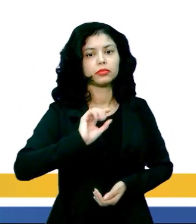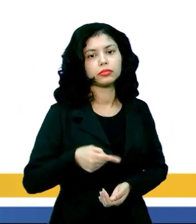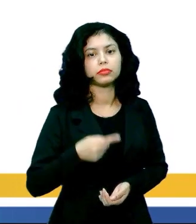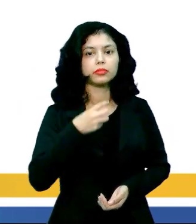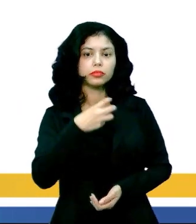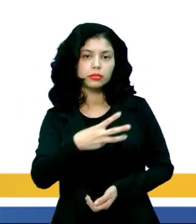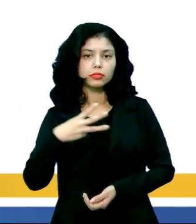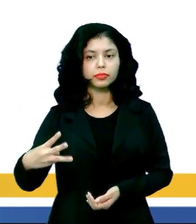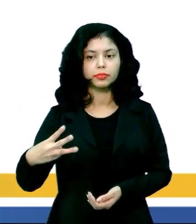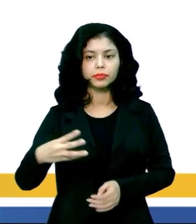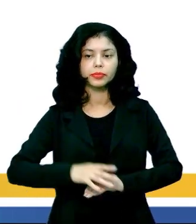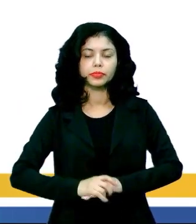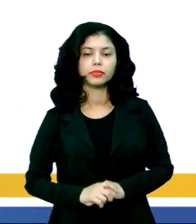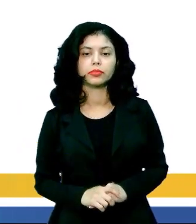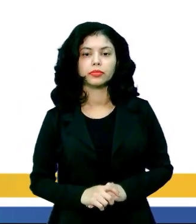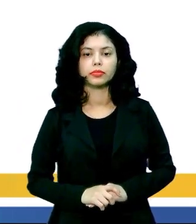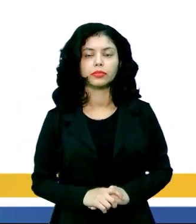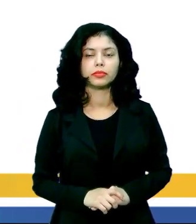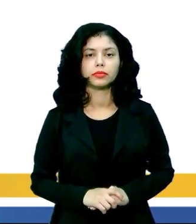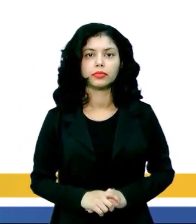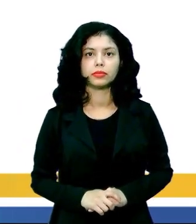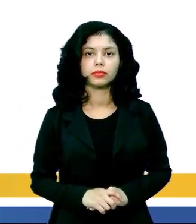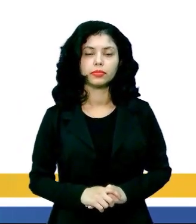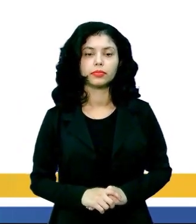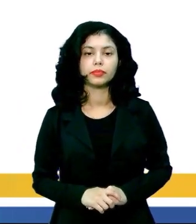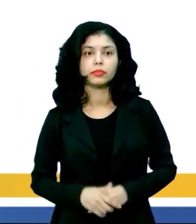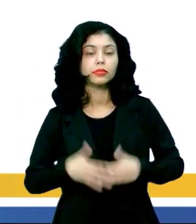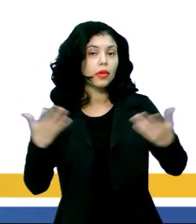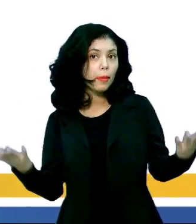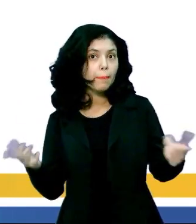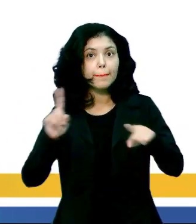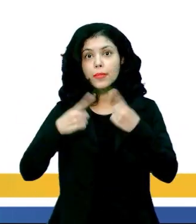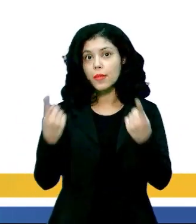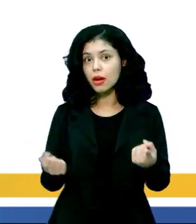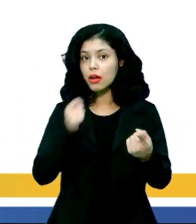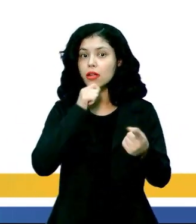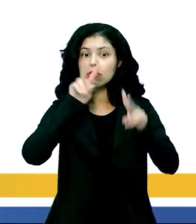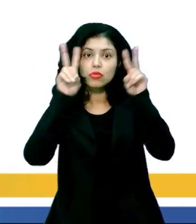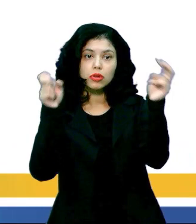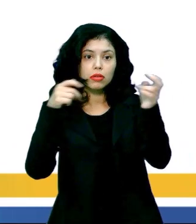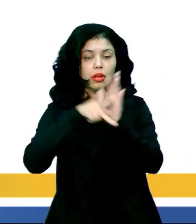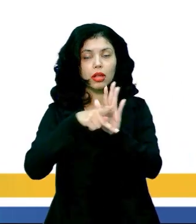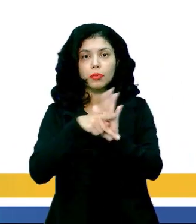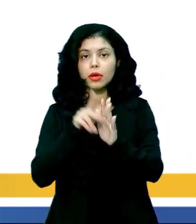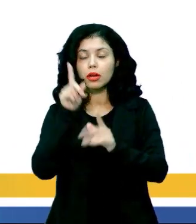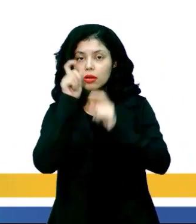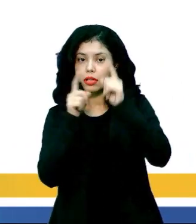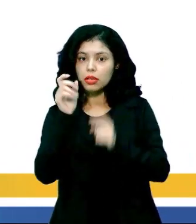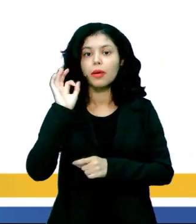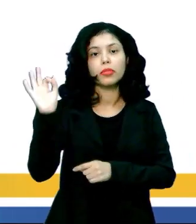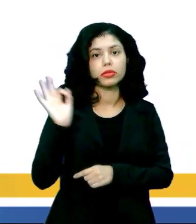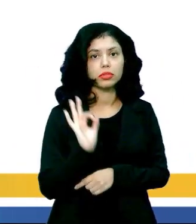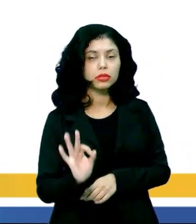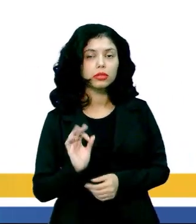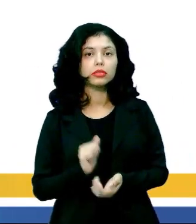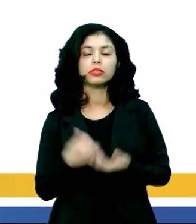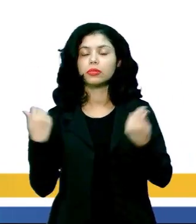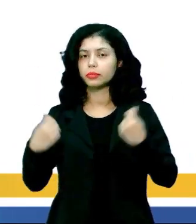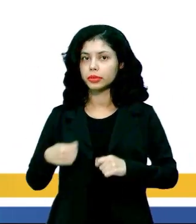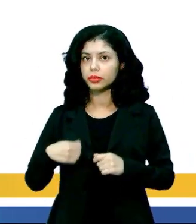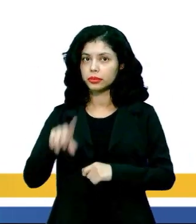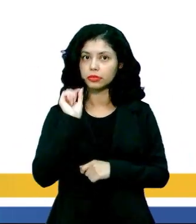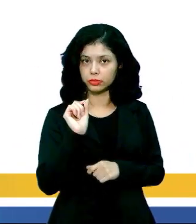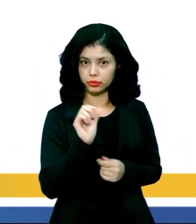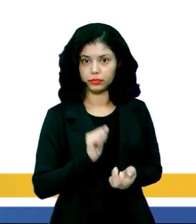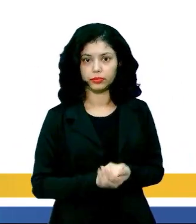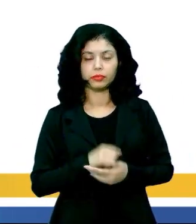vamos ter então um título igual a 0,33. Porém, a titulação ela é expressa em porcentagem, então é